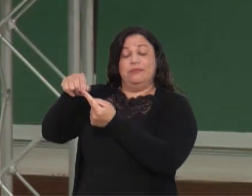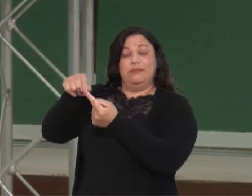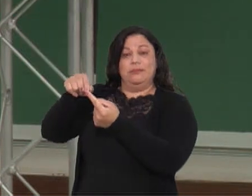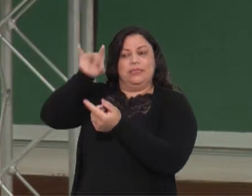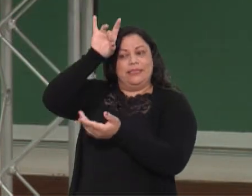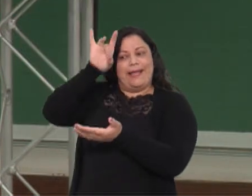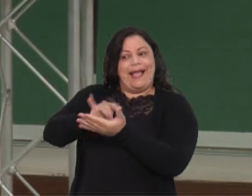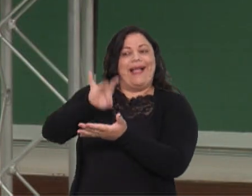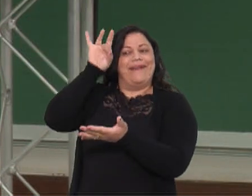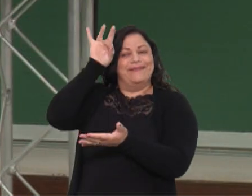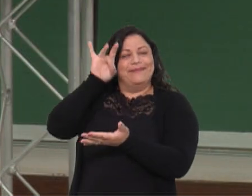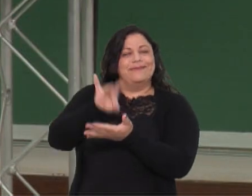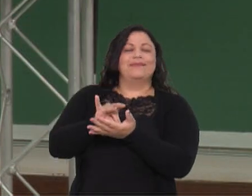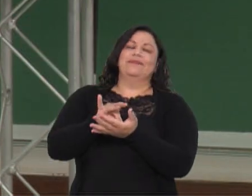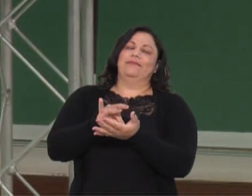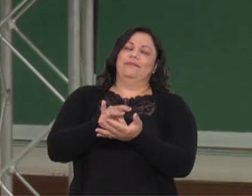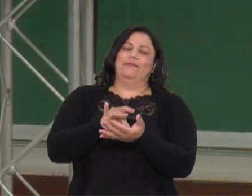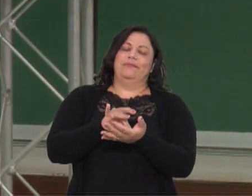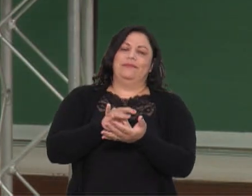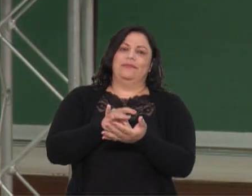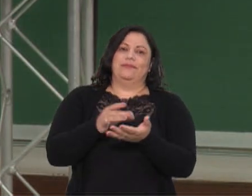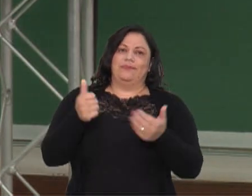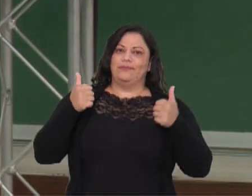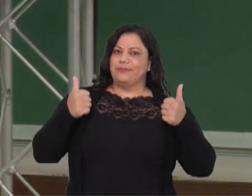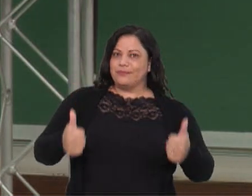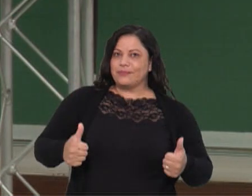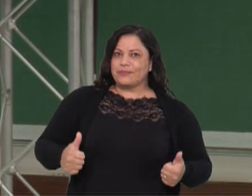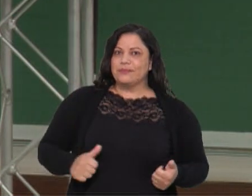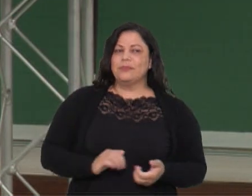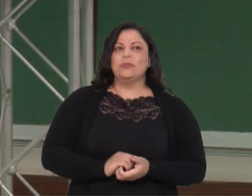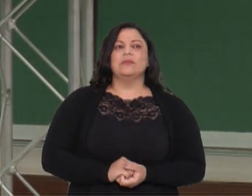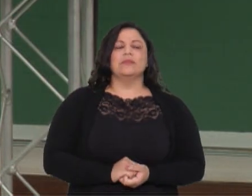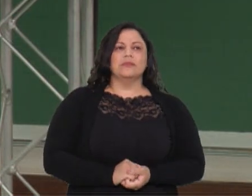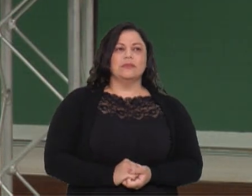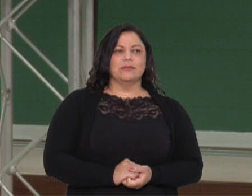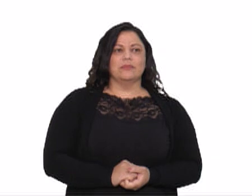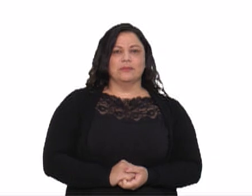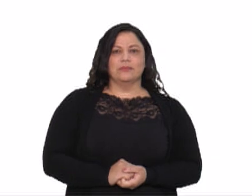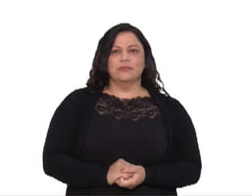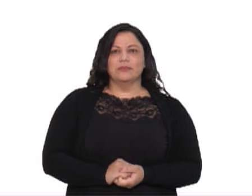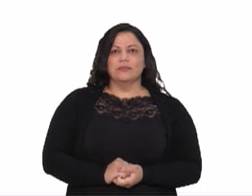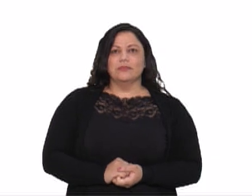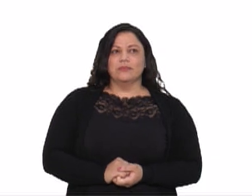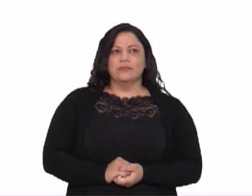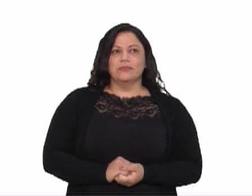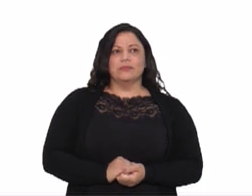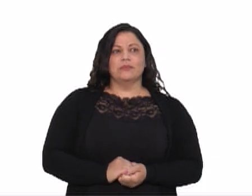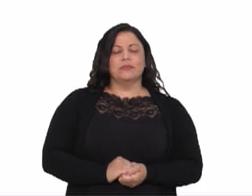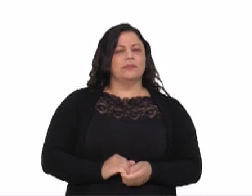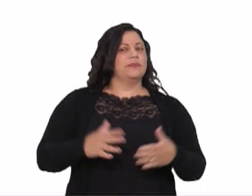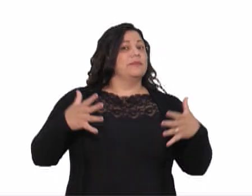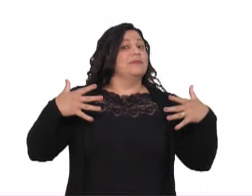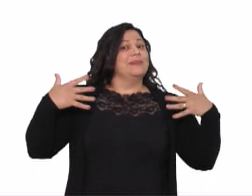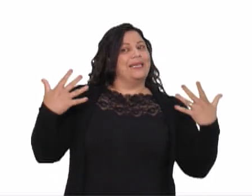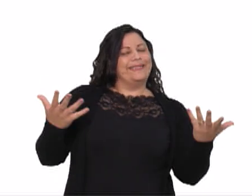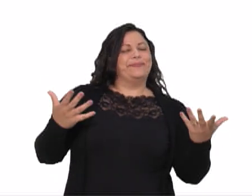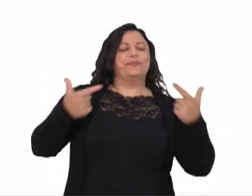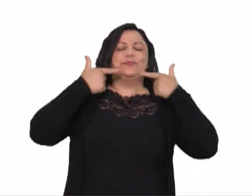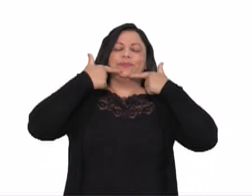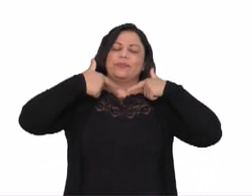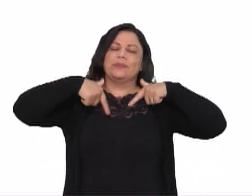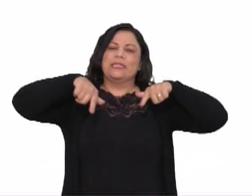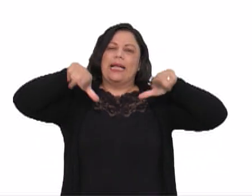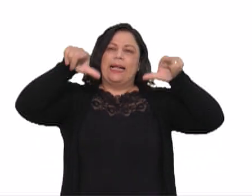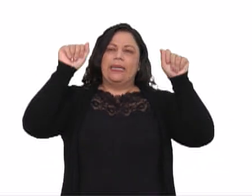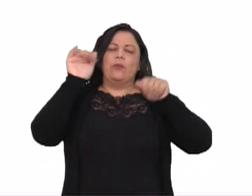afirmar ainda mais o que ele está dizendo, ok? Então, por utilizar essa linguagem